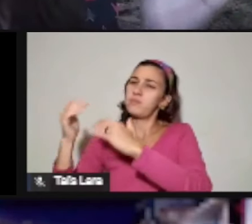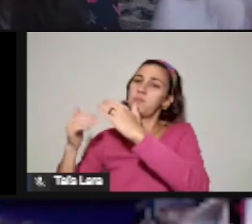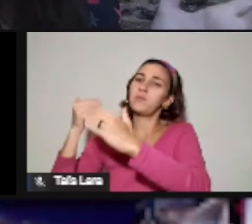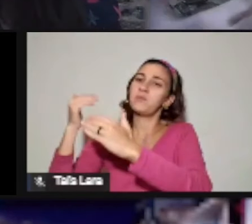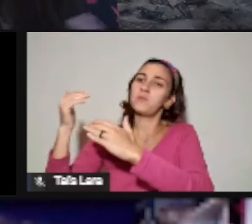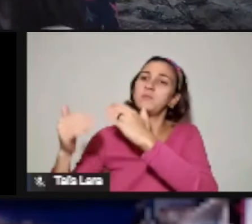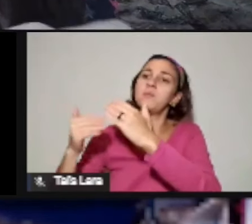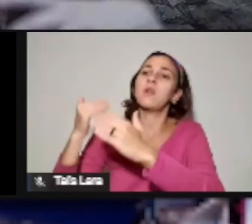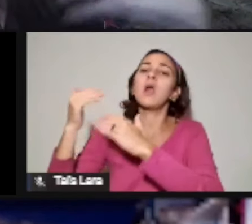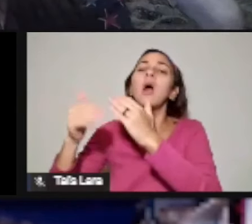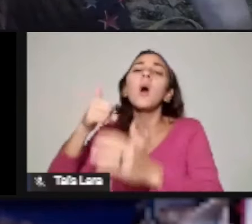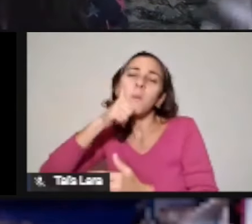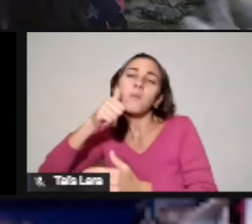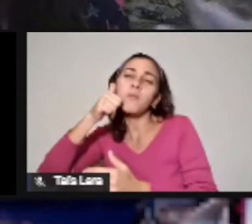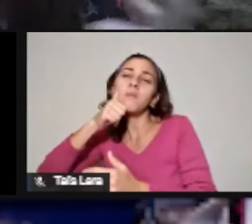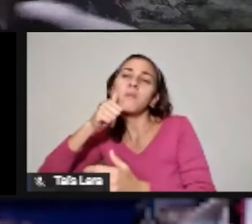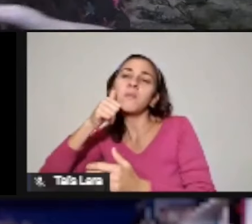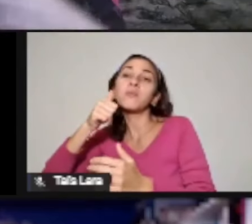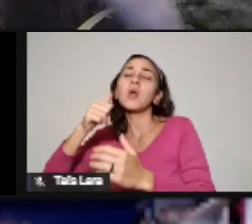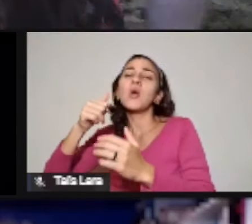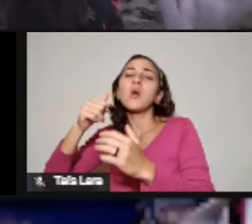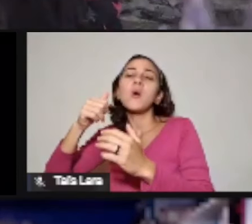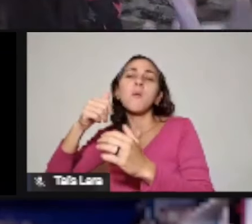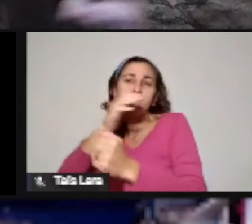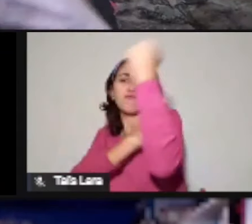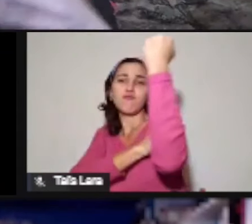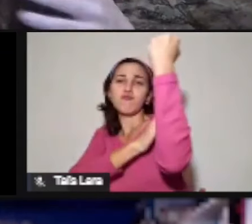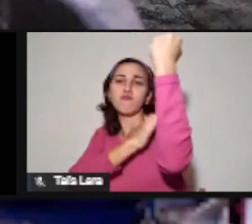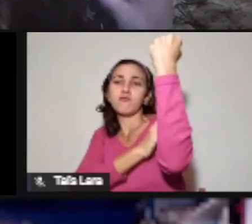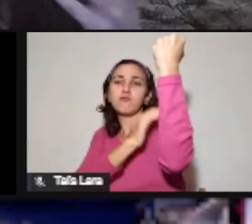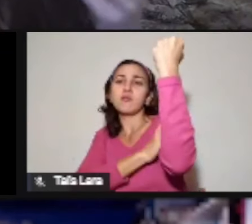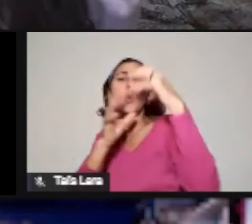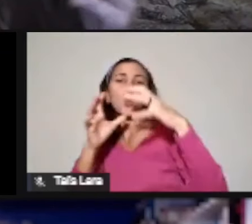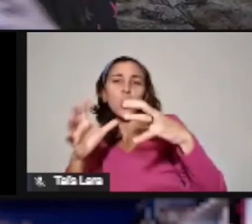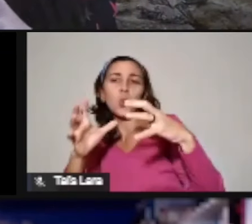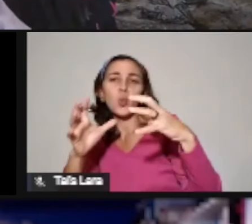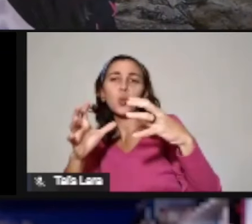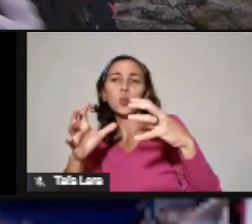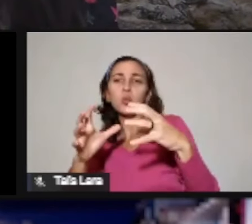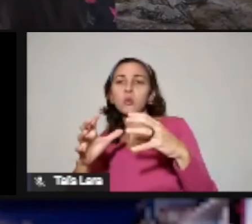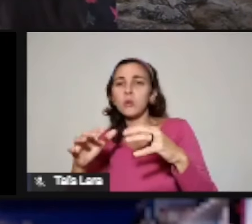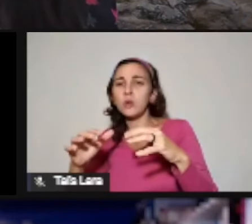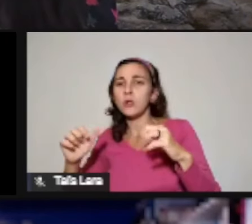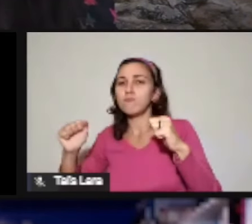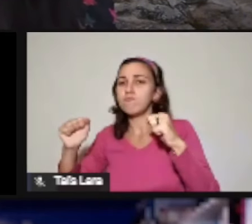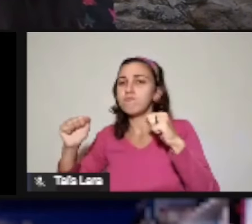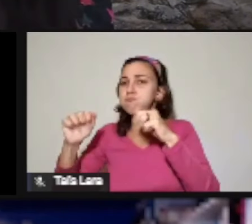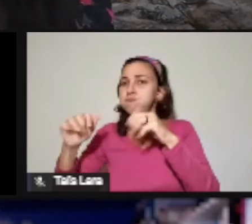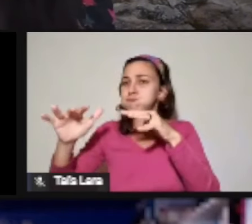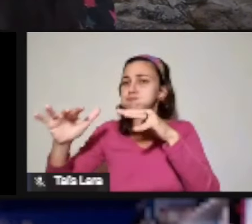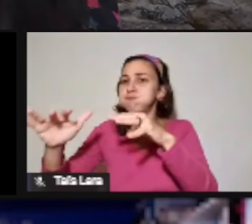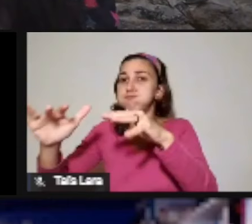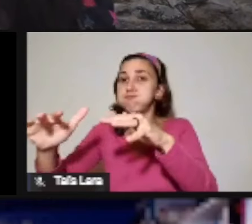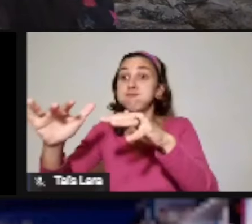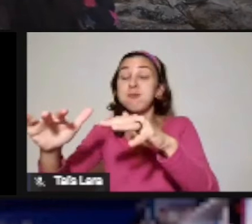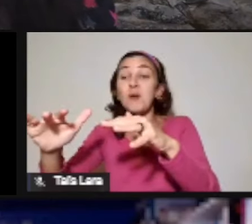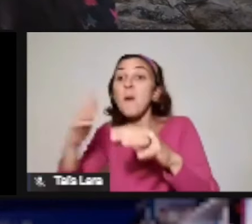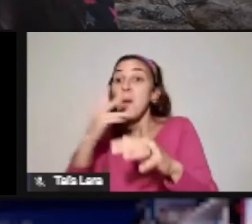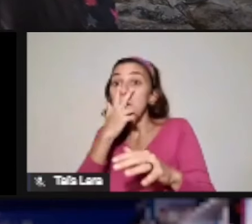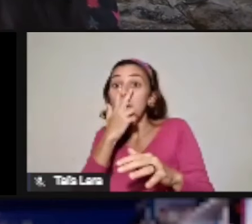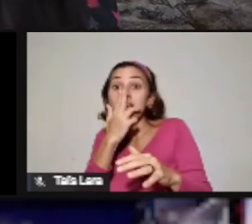movimento feminista que volta a tomar muita força, principalmente mediada pelas redes sociais, agora está todo mundo começando a se